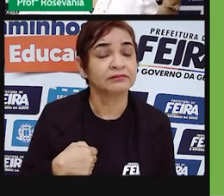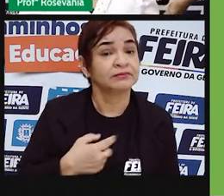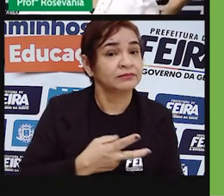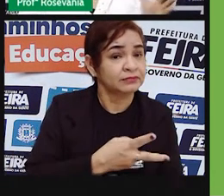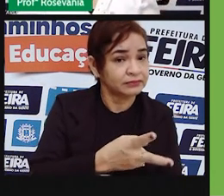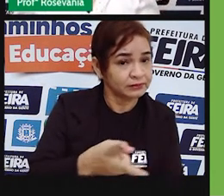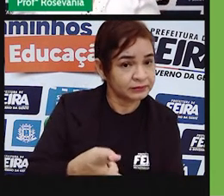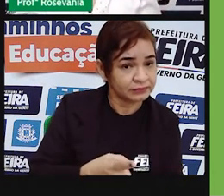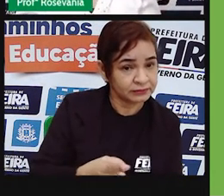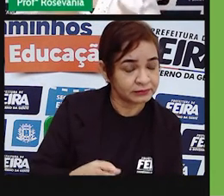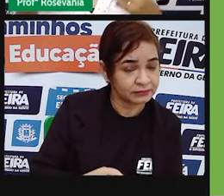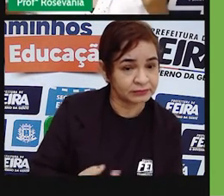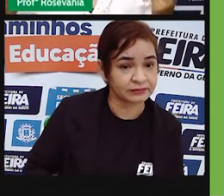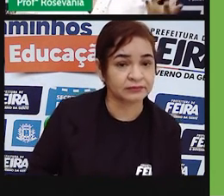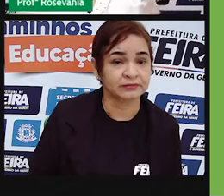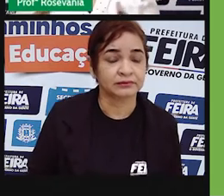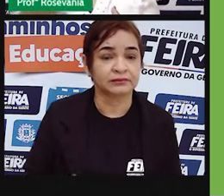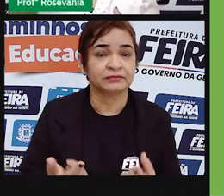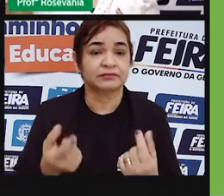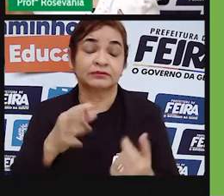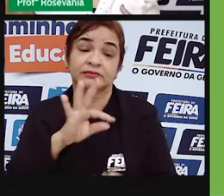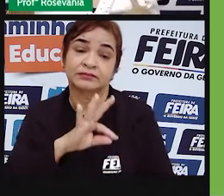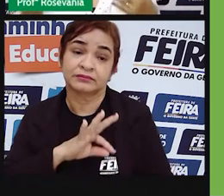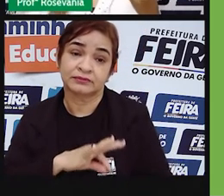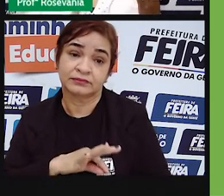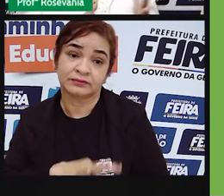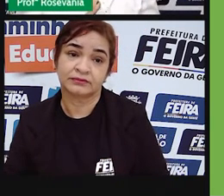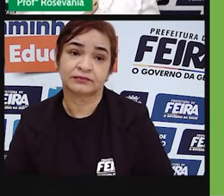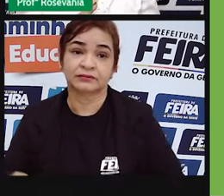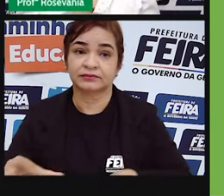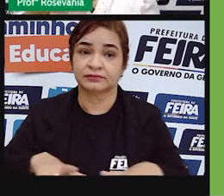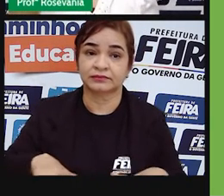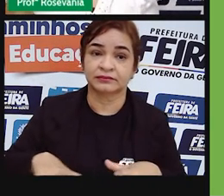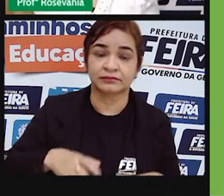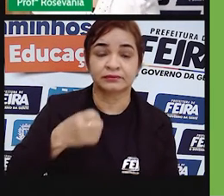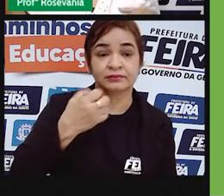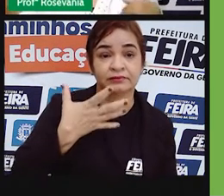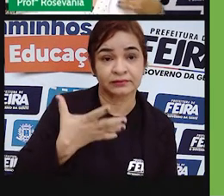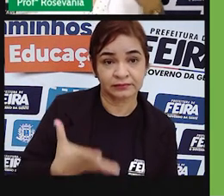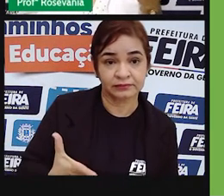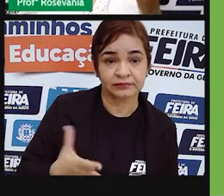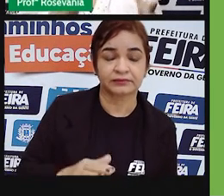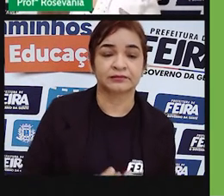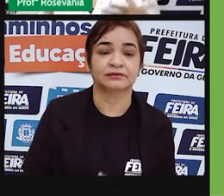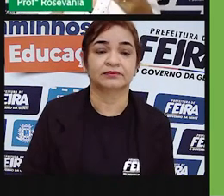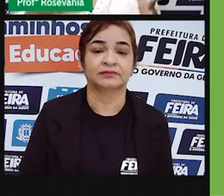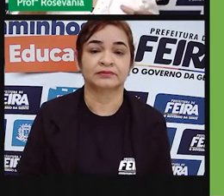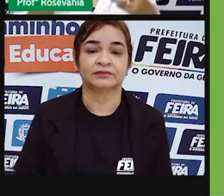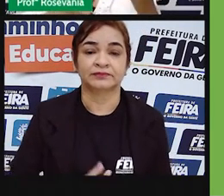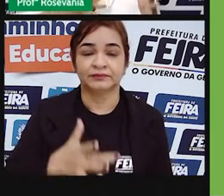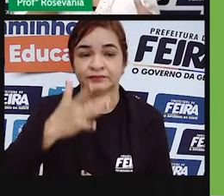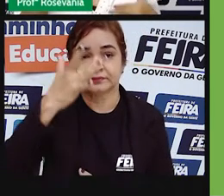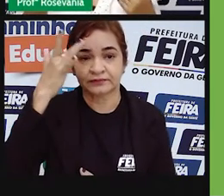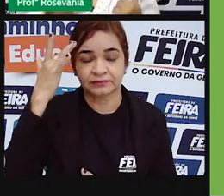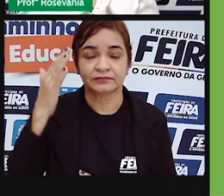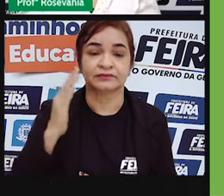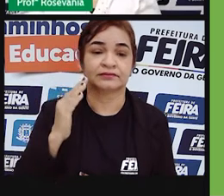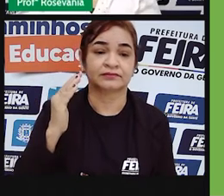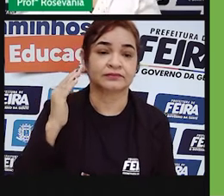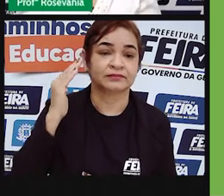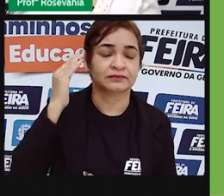melhores de dancinha condições salariais dessas melhores relações trabalhistas 10 o reconhecimento profissional